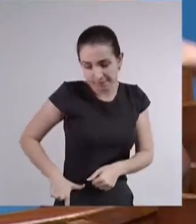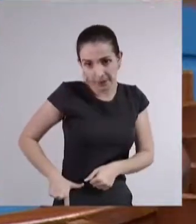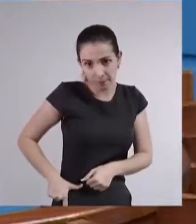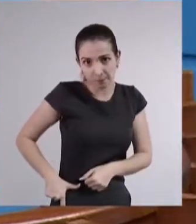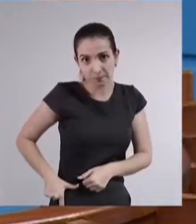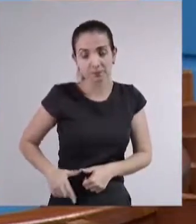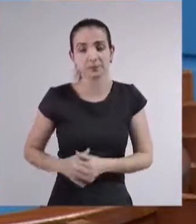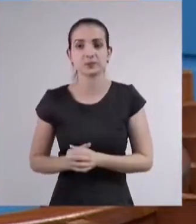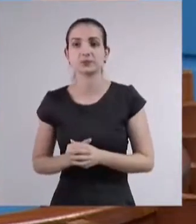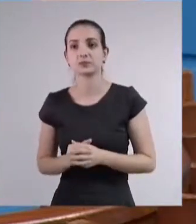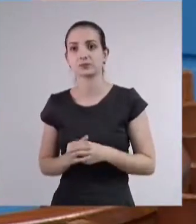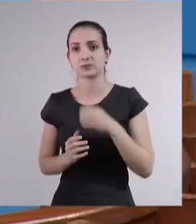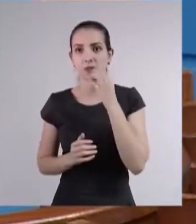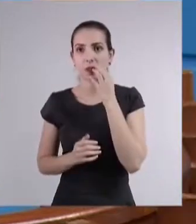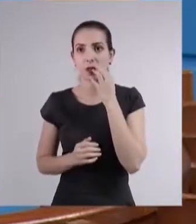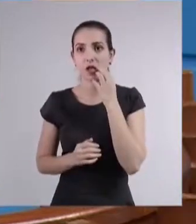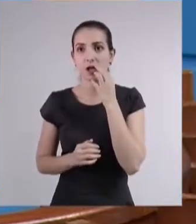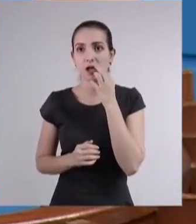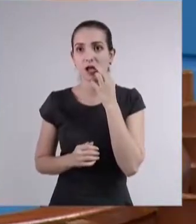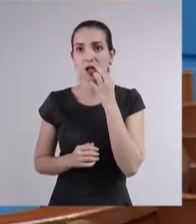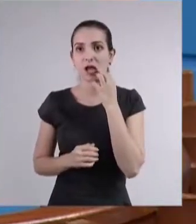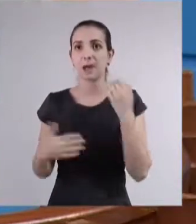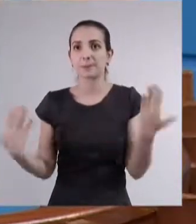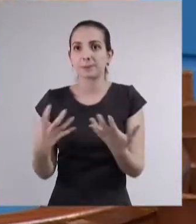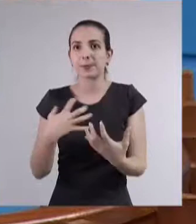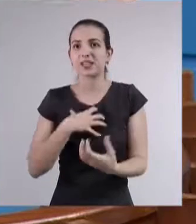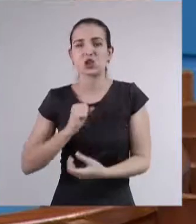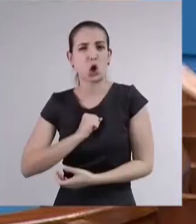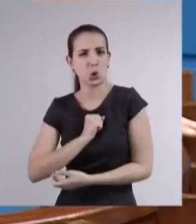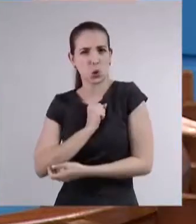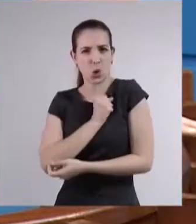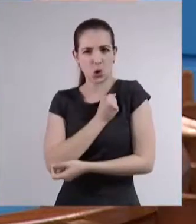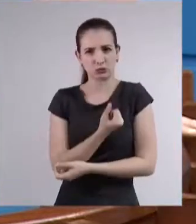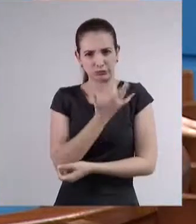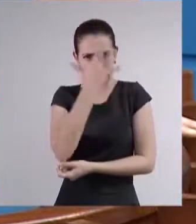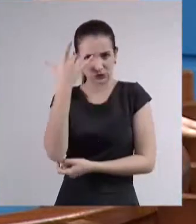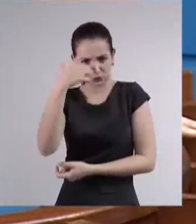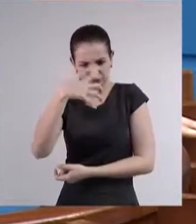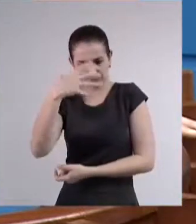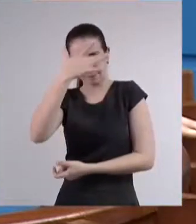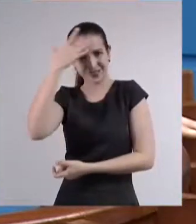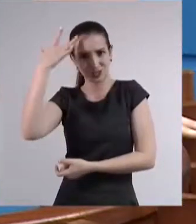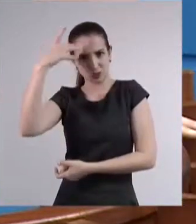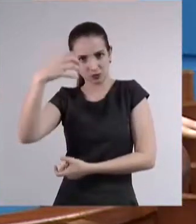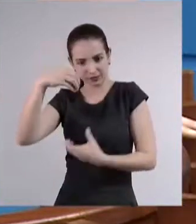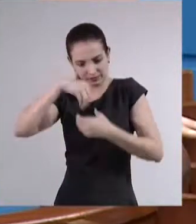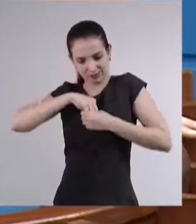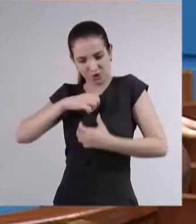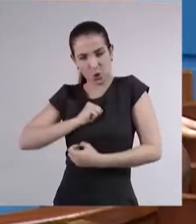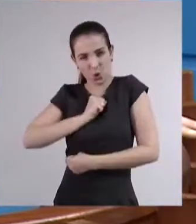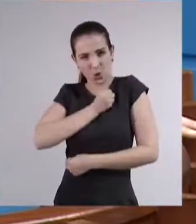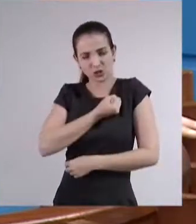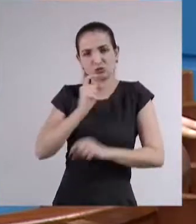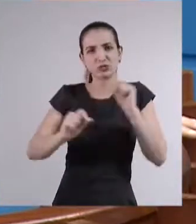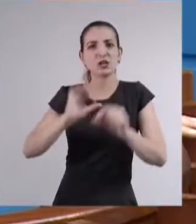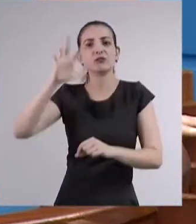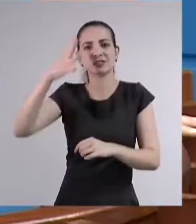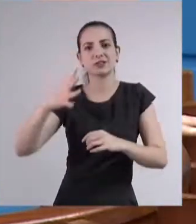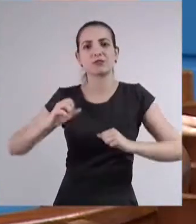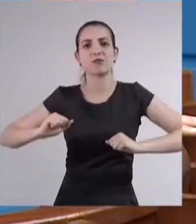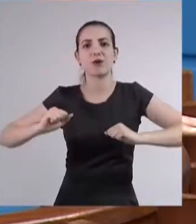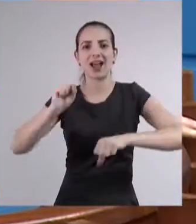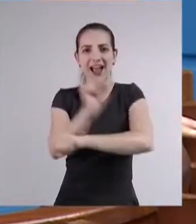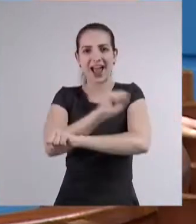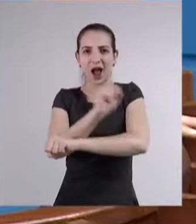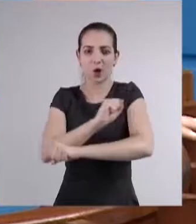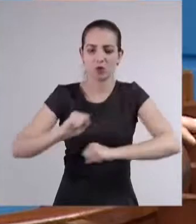Com esse sentimento aflorado aí de ódio que tem hoje, imagino o que vai acontecer, né? No trânsito, uma discussão